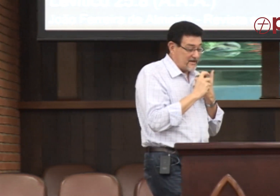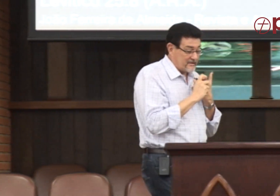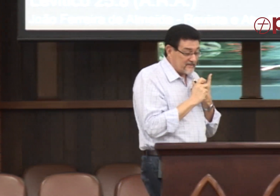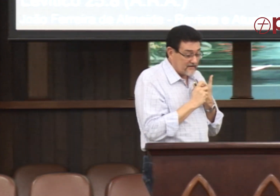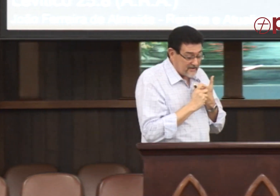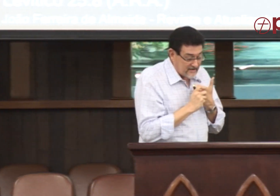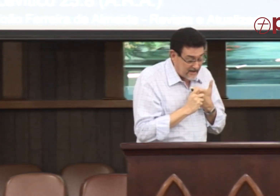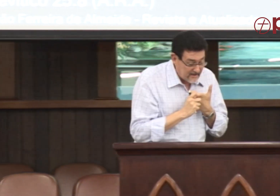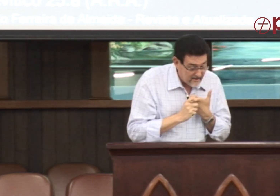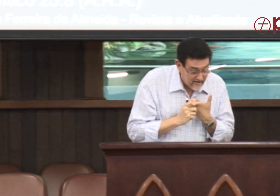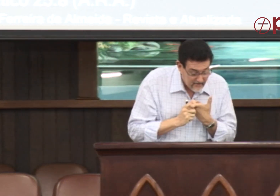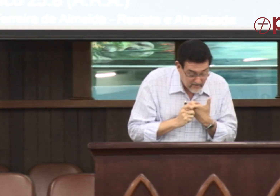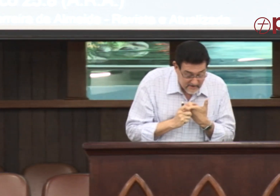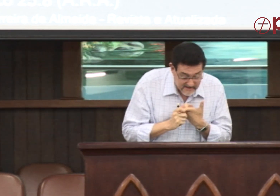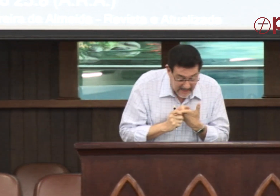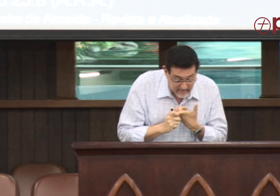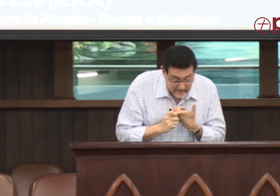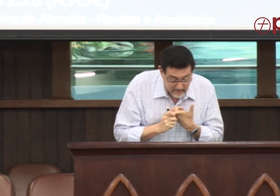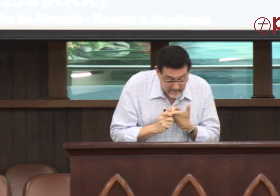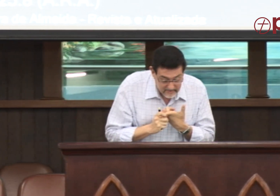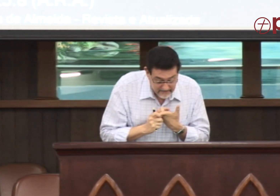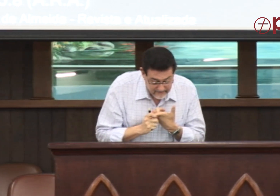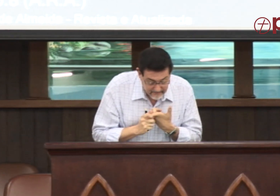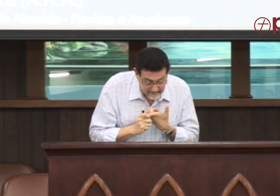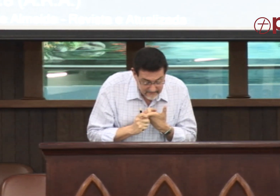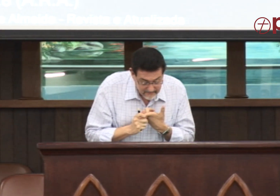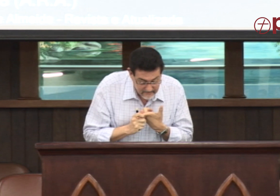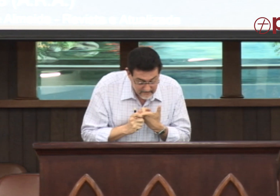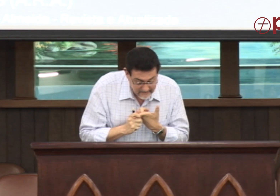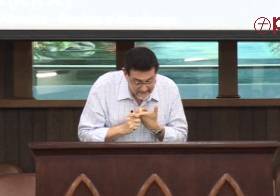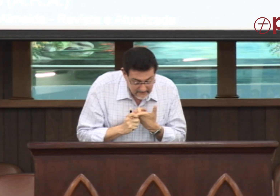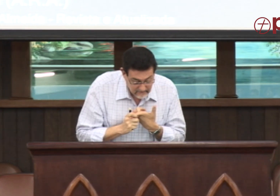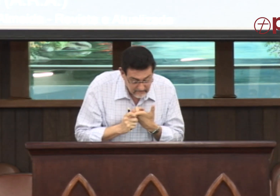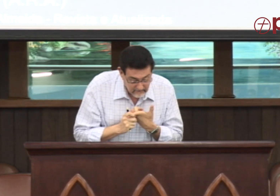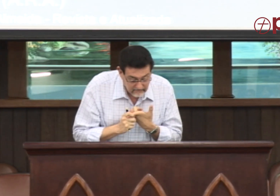deixa eu ver o sábado